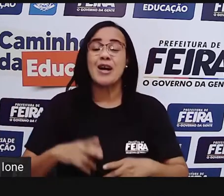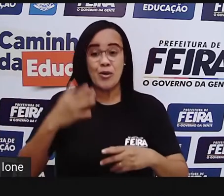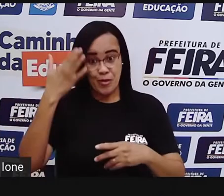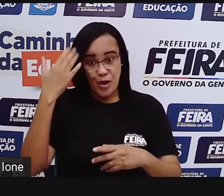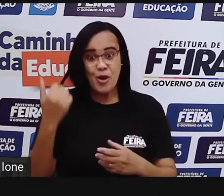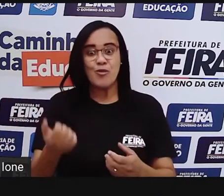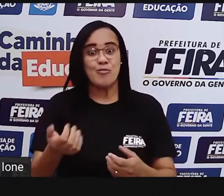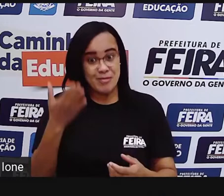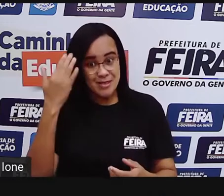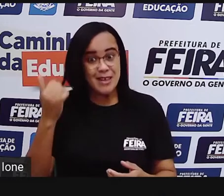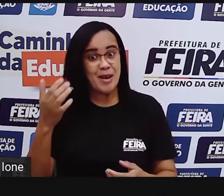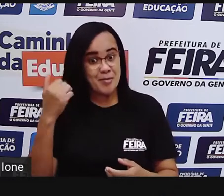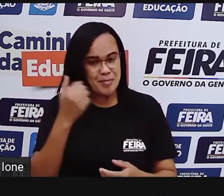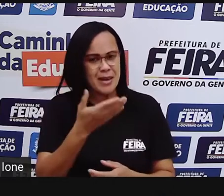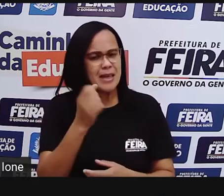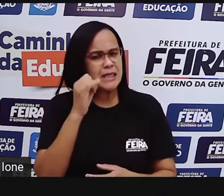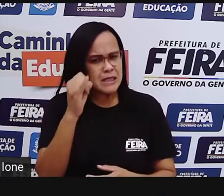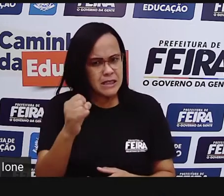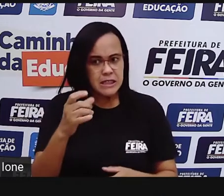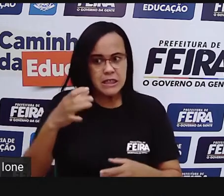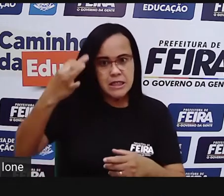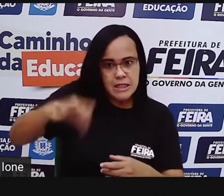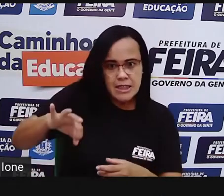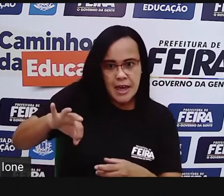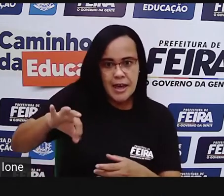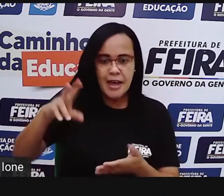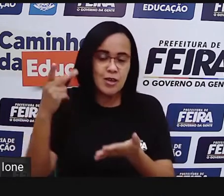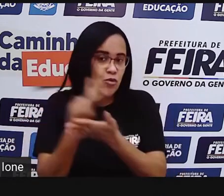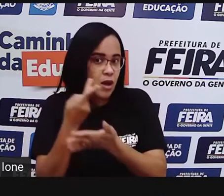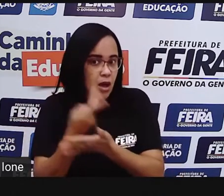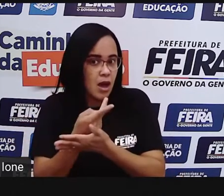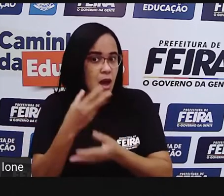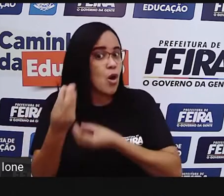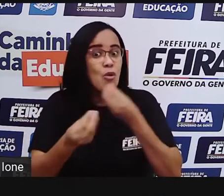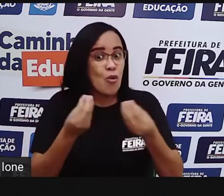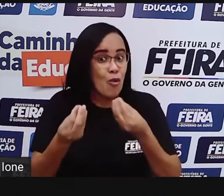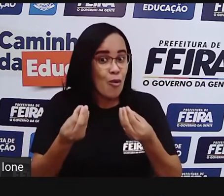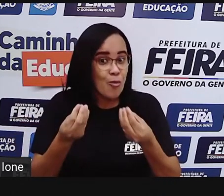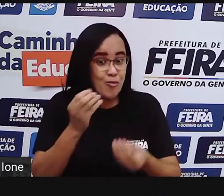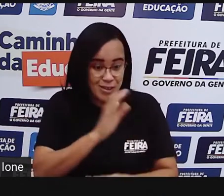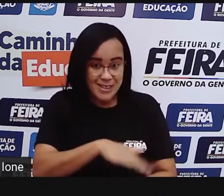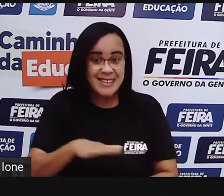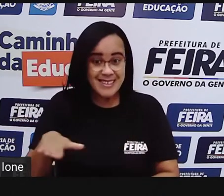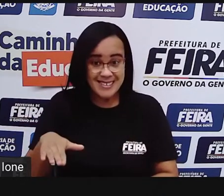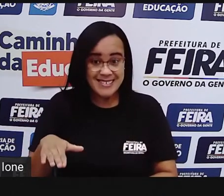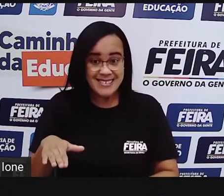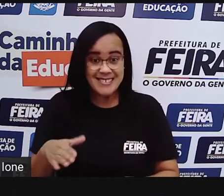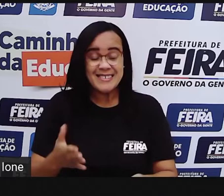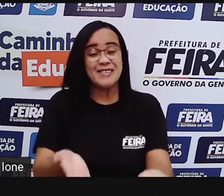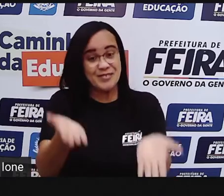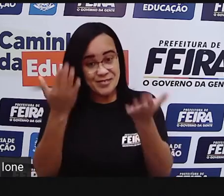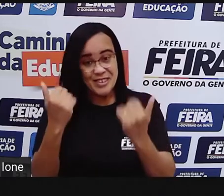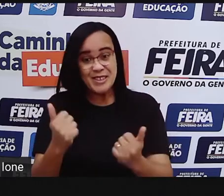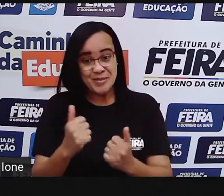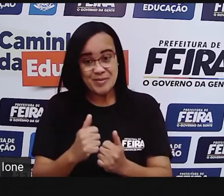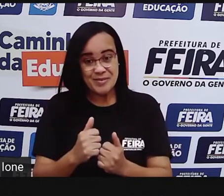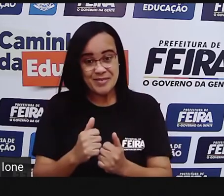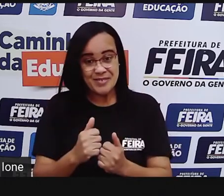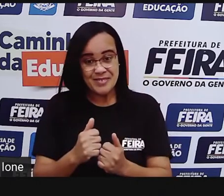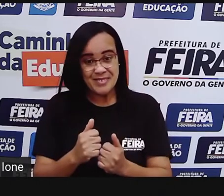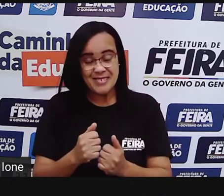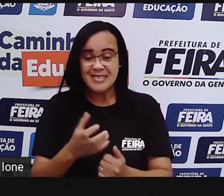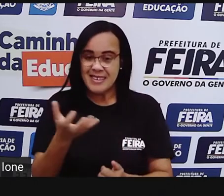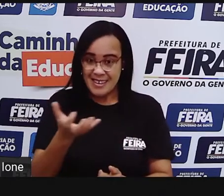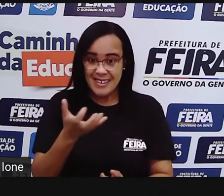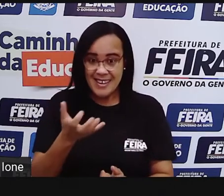deu certo, se não deu certo. Ih, meninada, vamos lá? Vocês querem que eu dê um